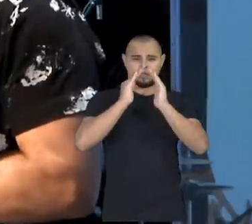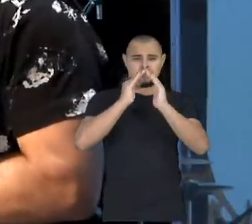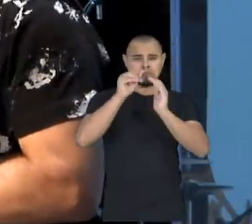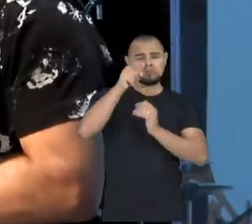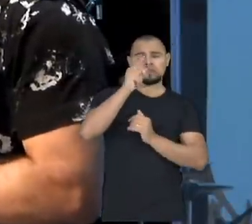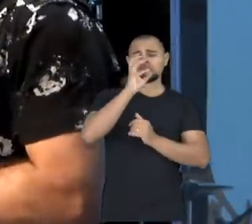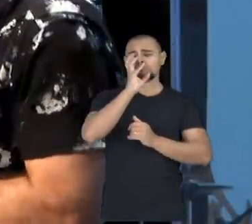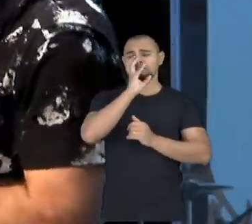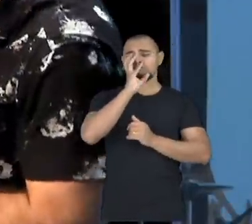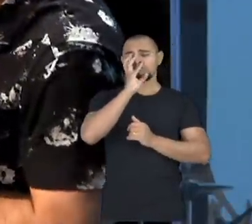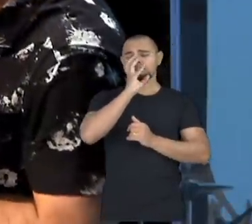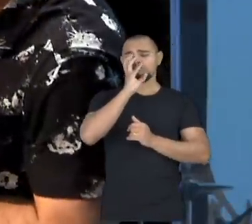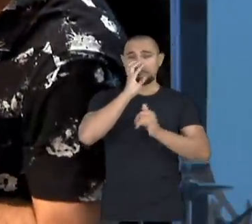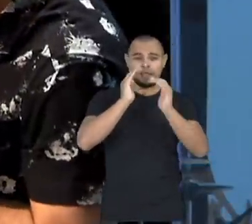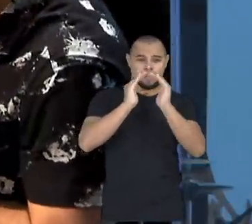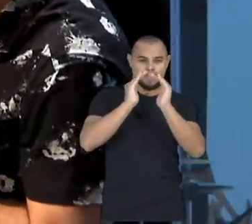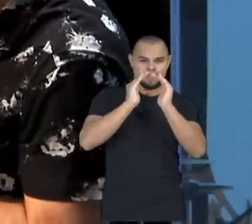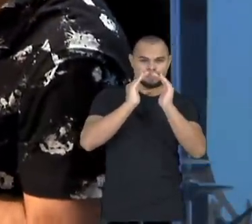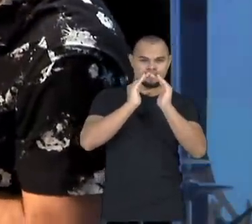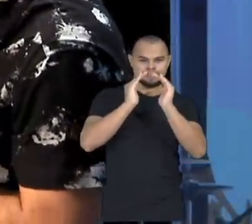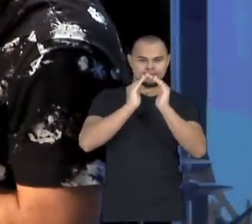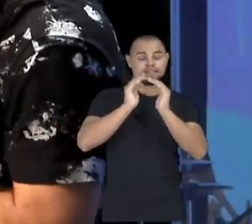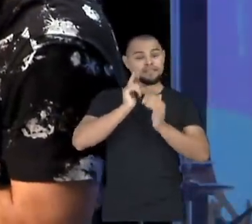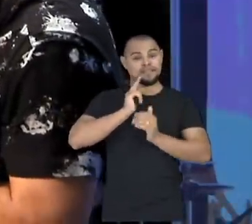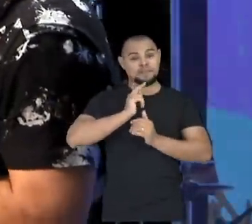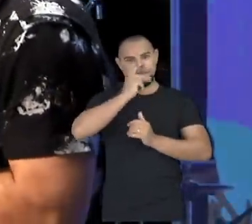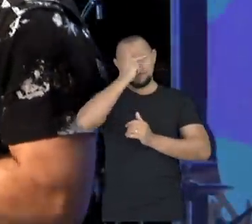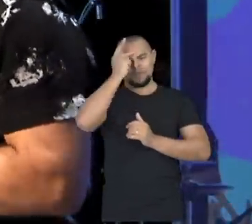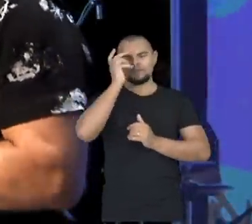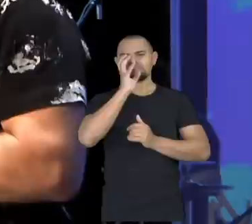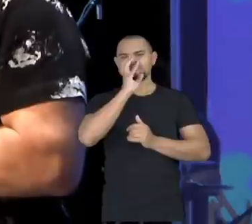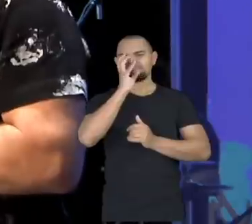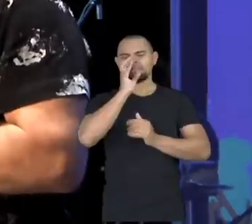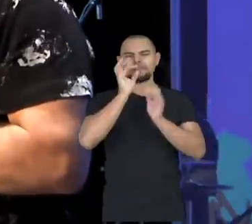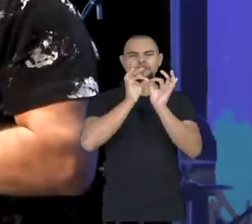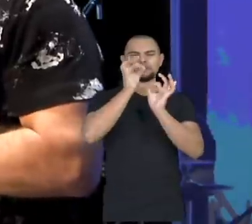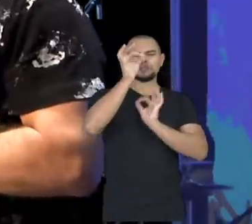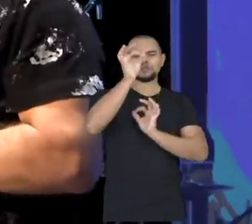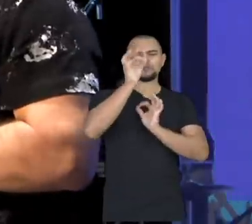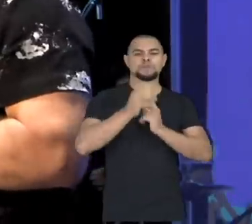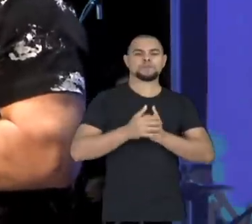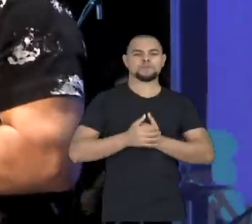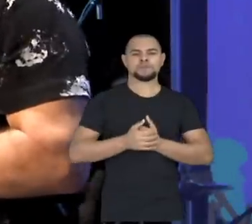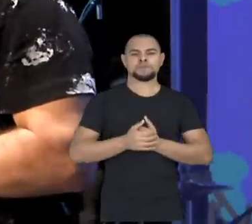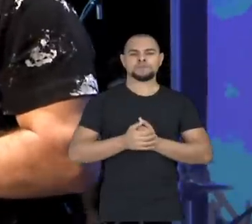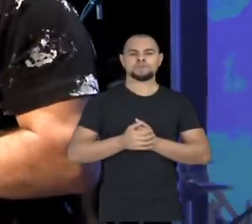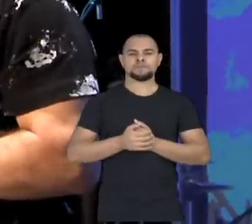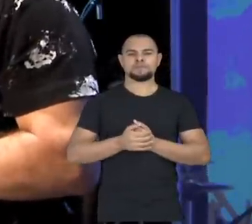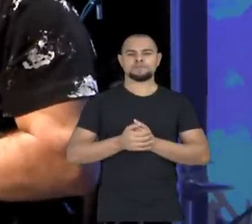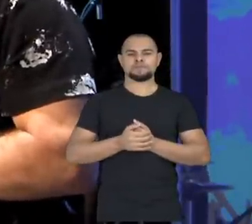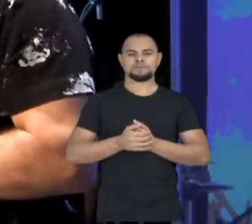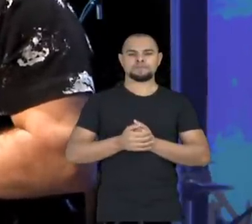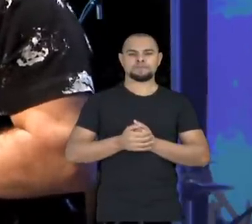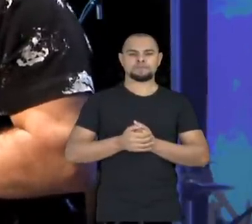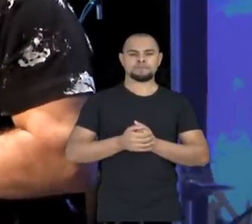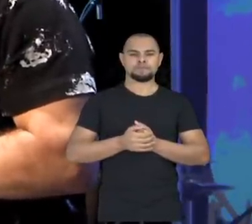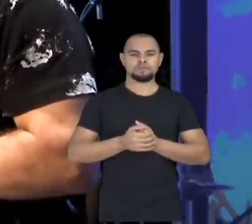ouvindo em casa, né, gente? A gente está aqui, tem gente que está em casa nos ouvindo. E talvez esteja